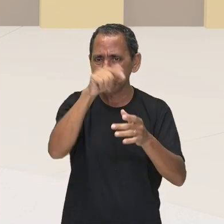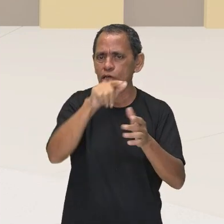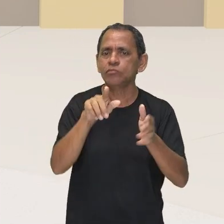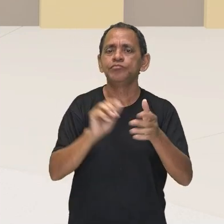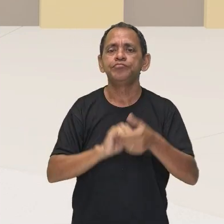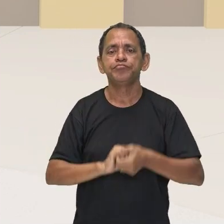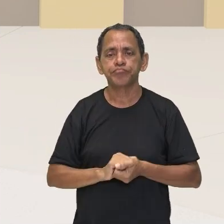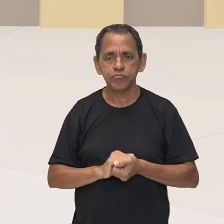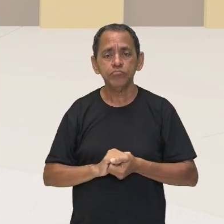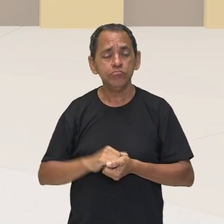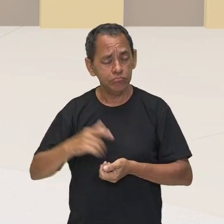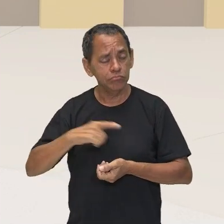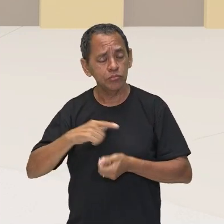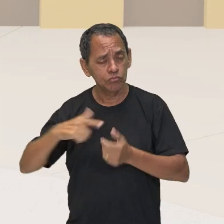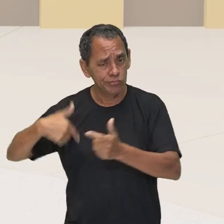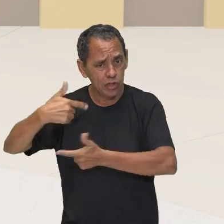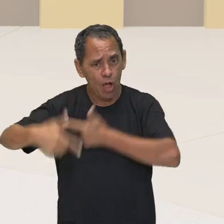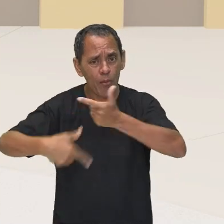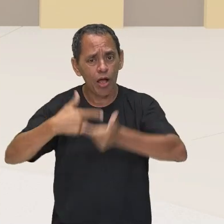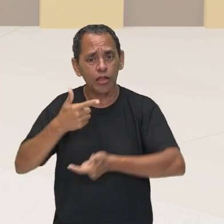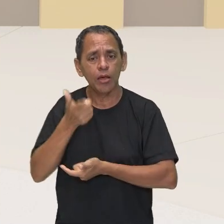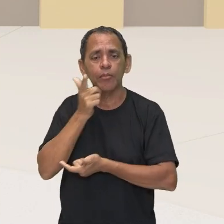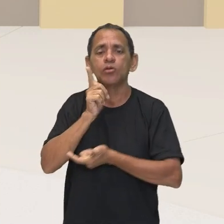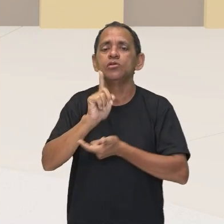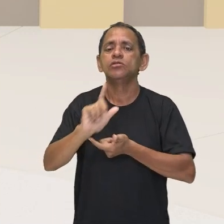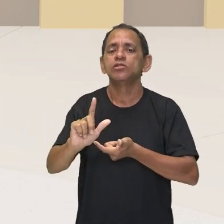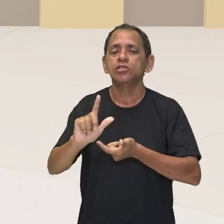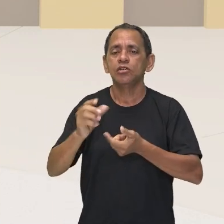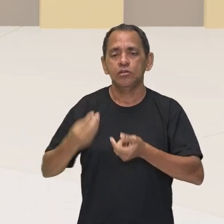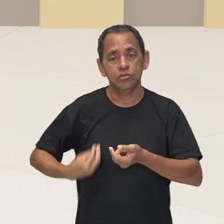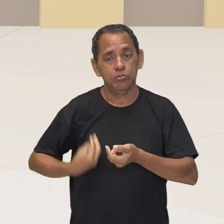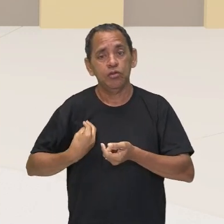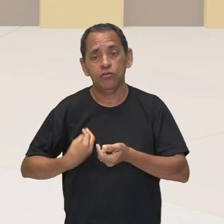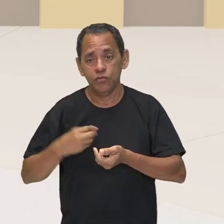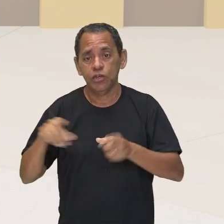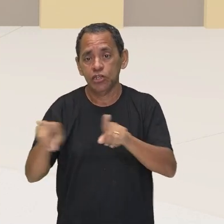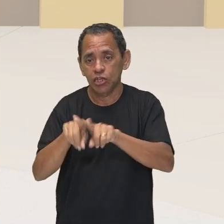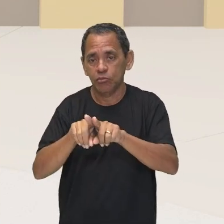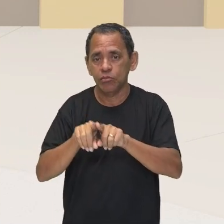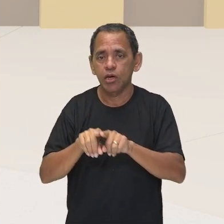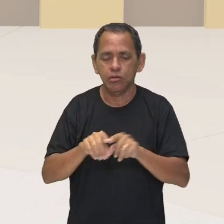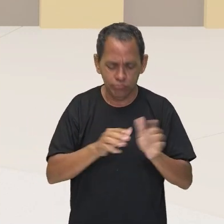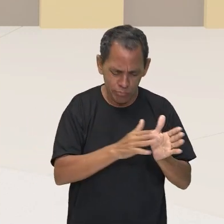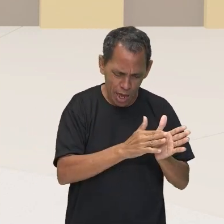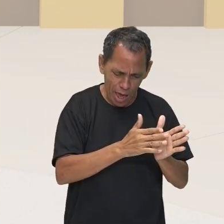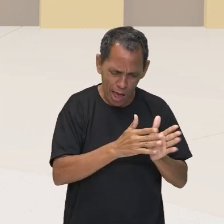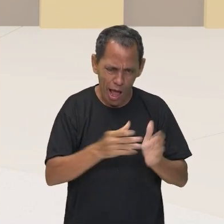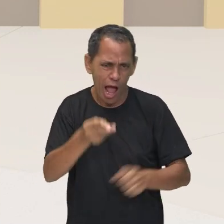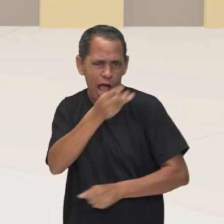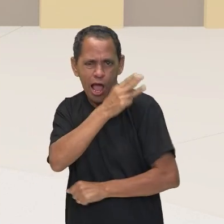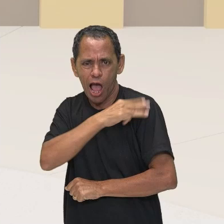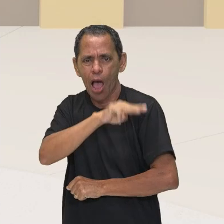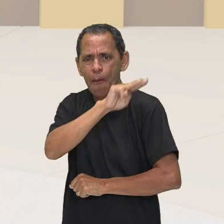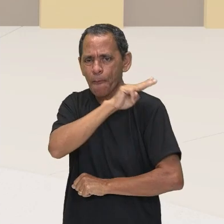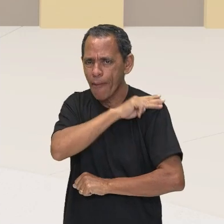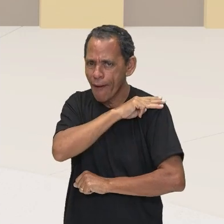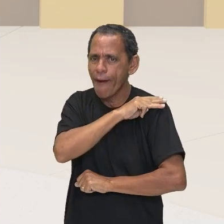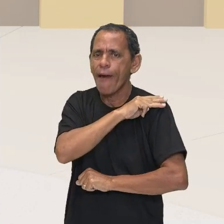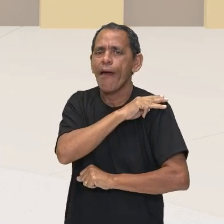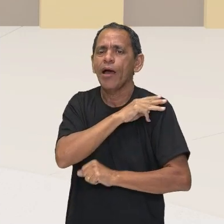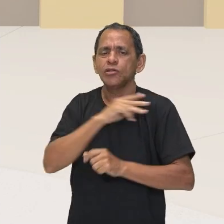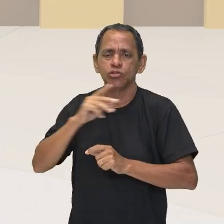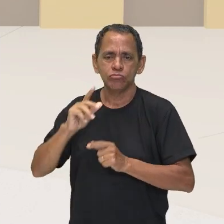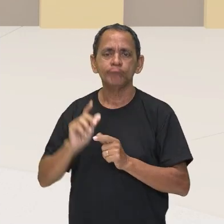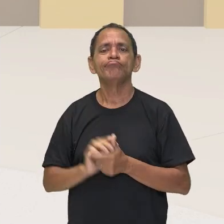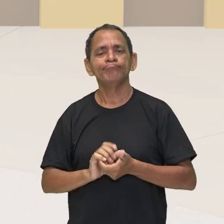para conseguir se manter ali naquele lugar. Ela cursou todo o seu ensino médio, conseguiu